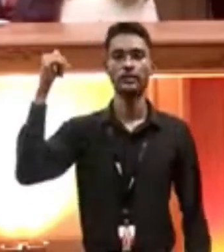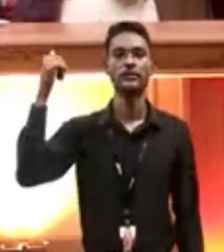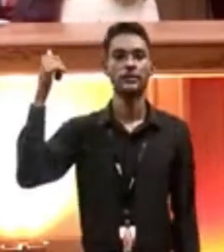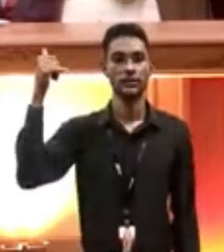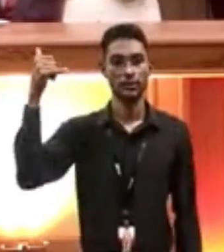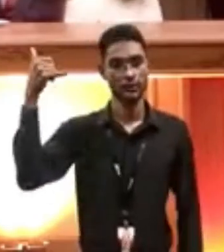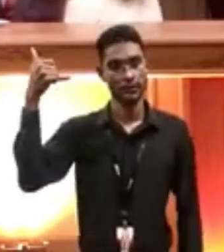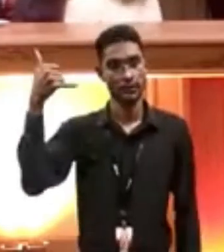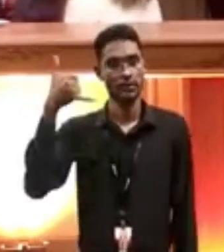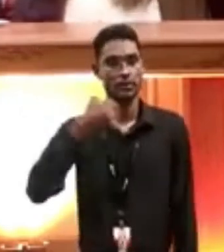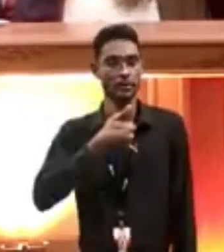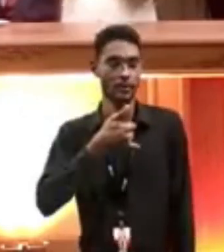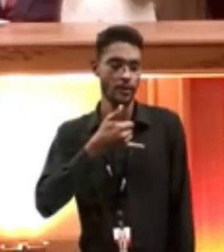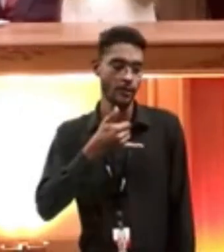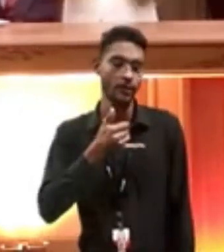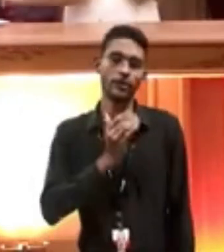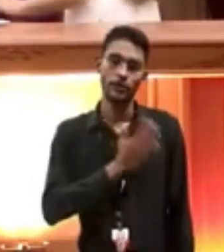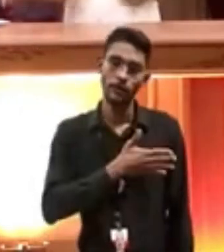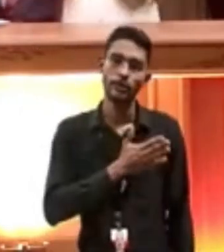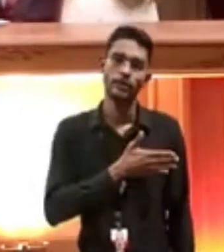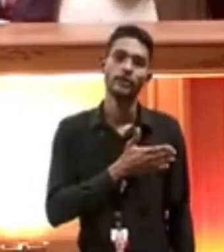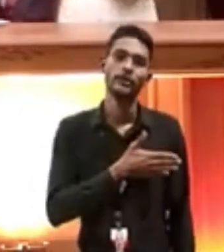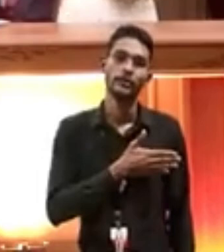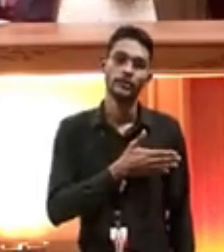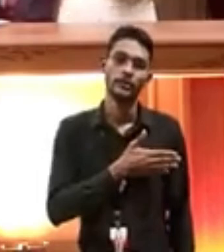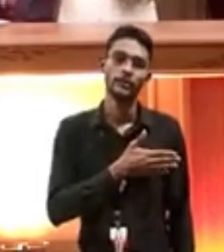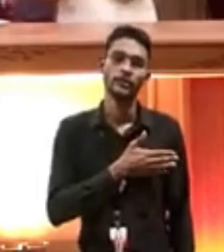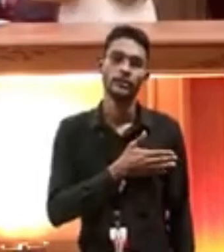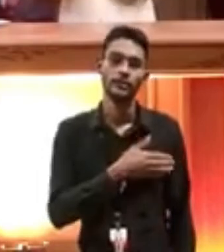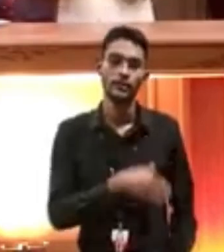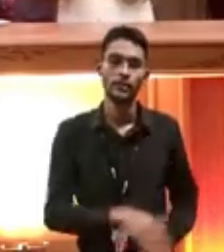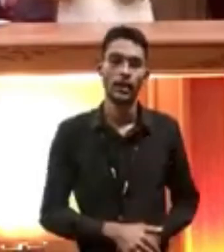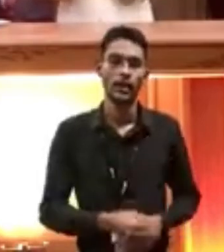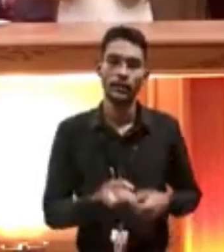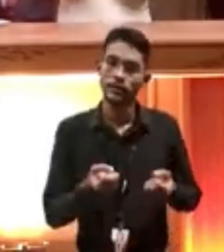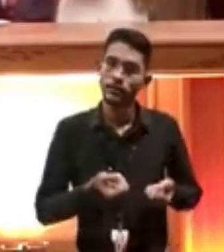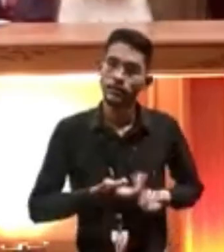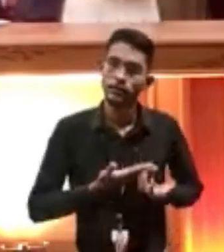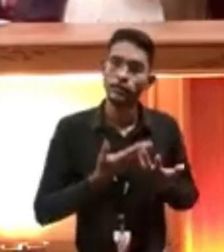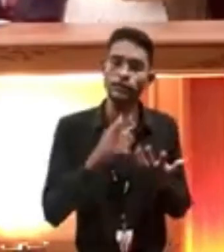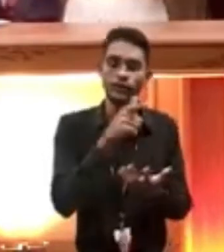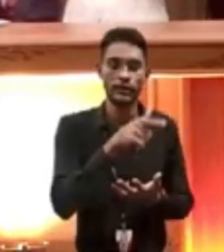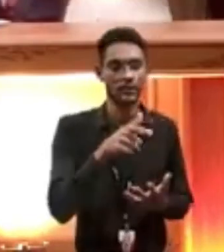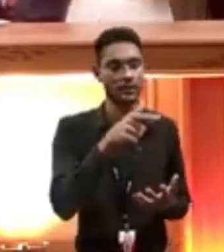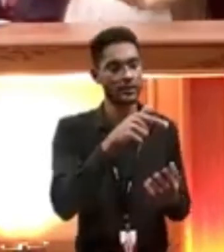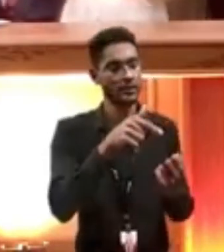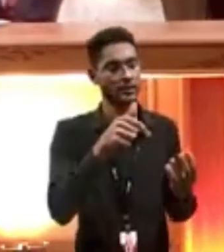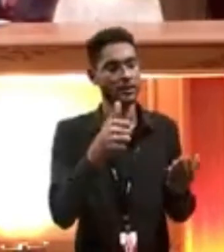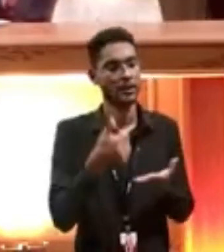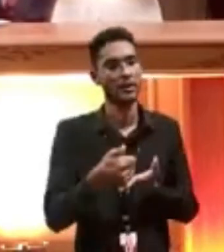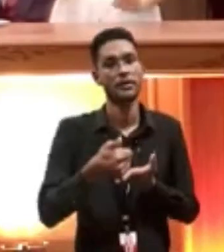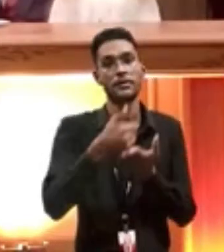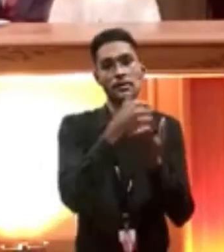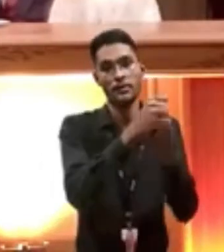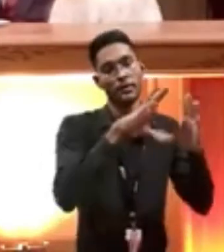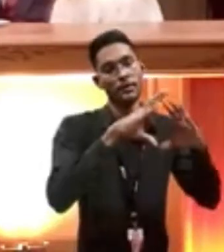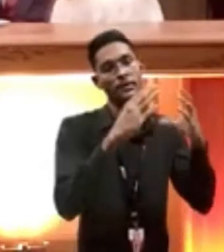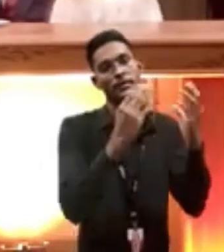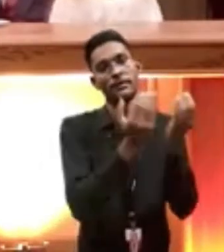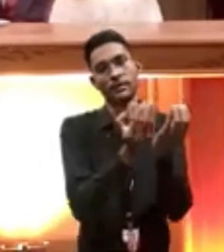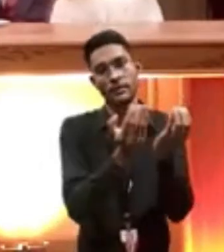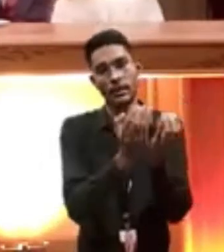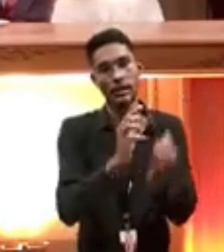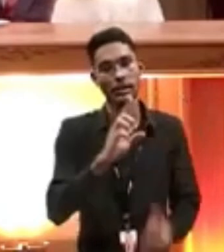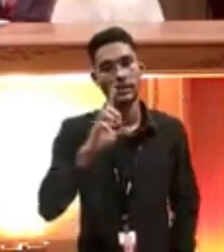assim: isso aqui é da semente que você plantou naquele congresso. Então, eu digo, Deus não